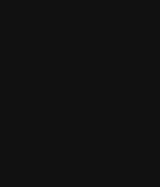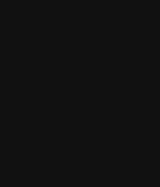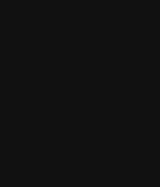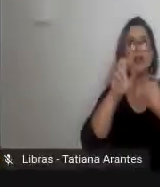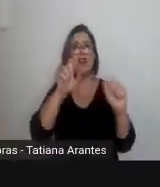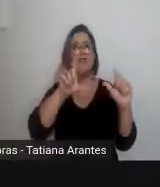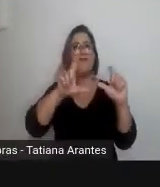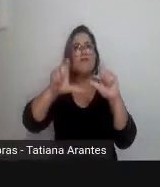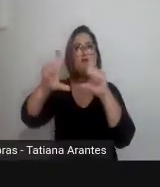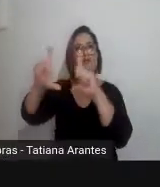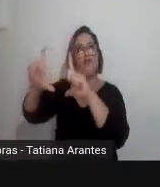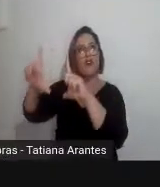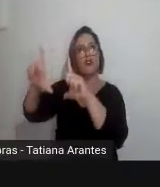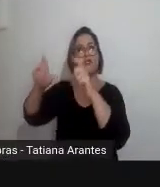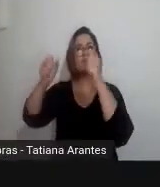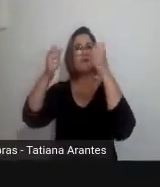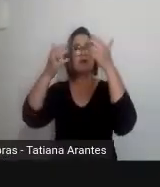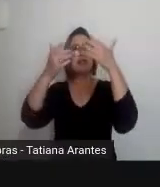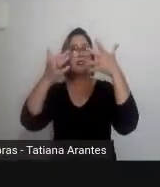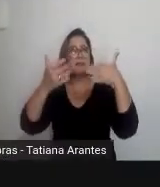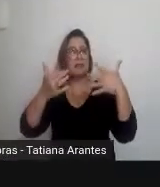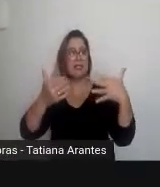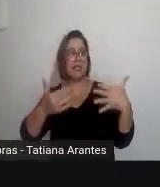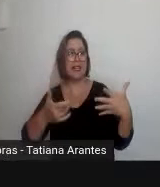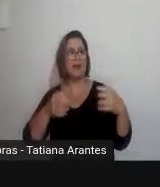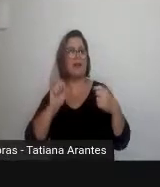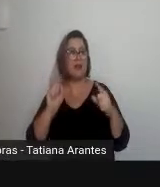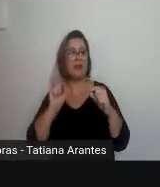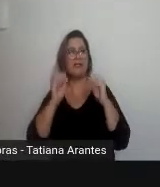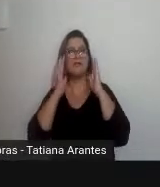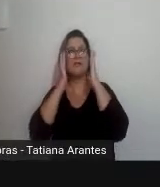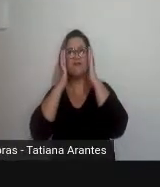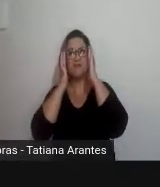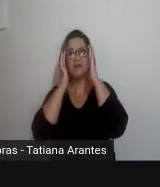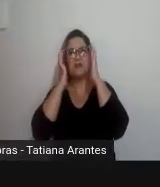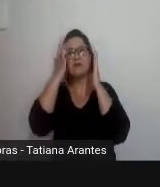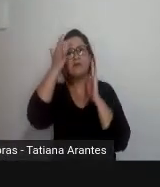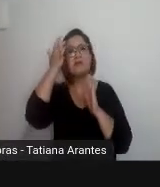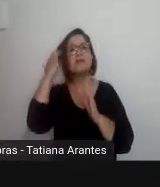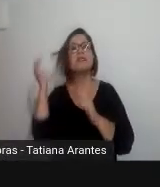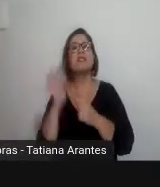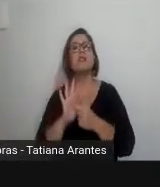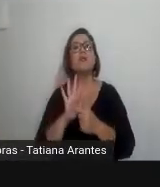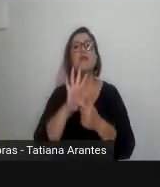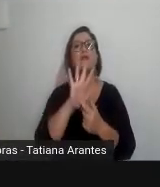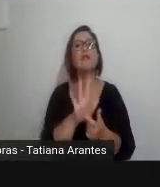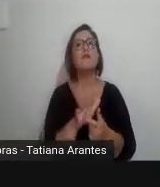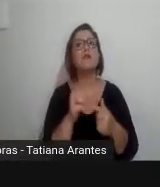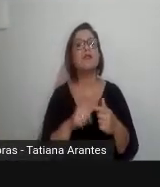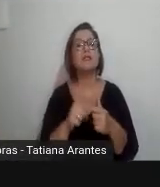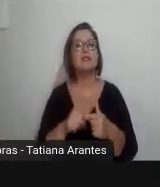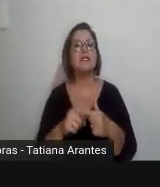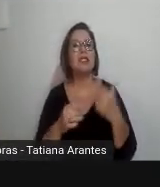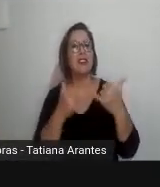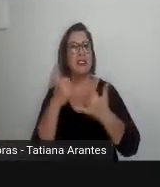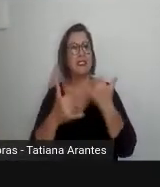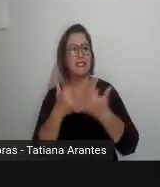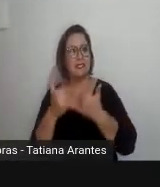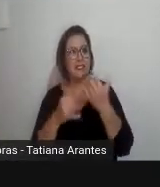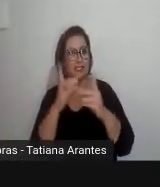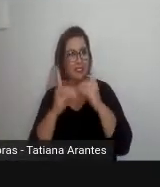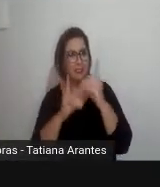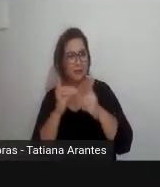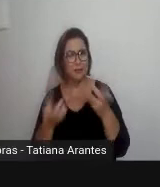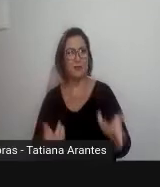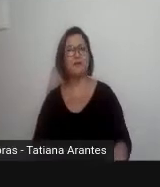1, que vai ser só um apoio visual para as explicações que eu vou dar, tá? E depois também eu vou demonstrar